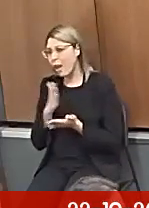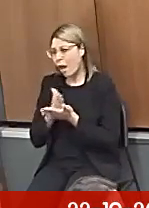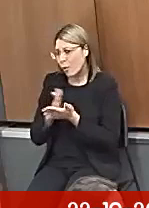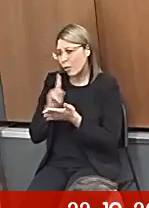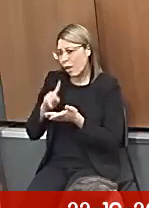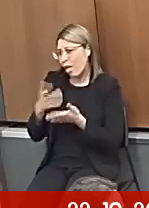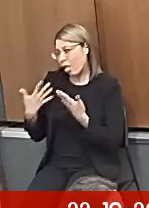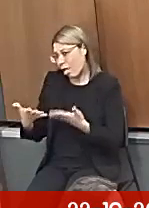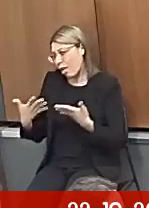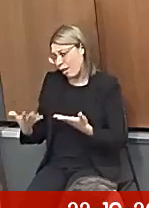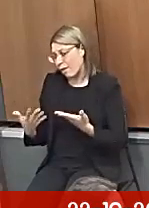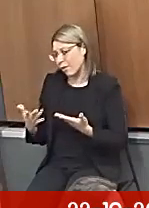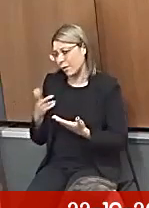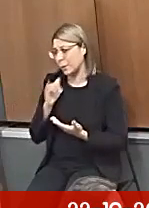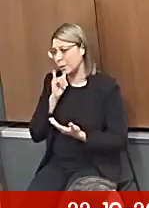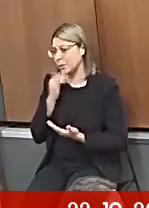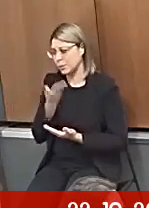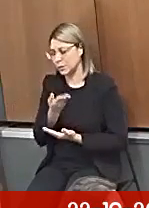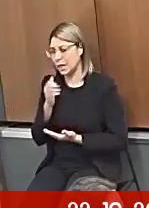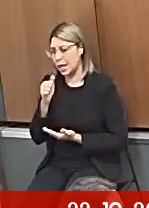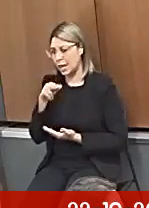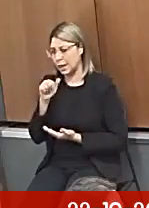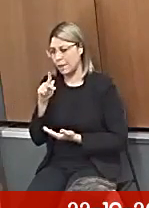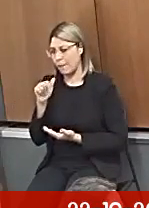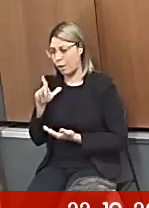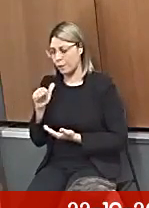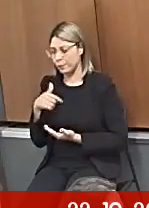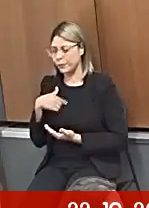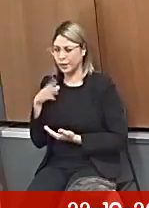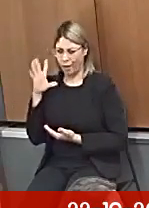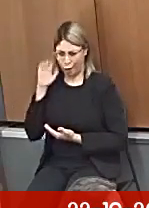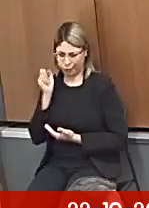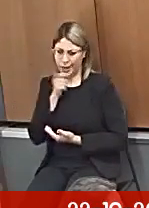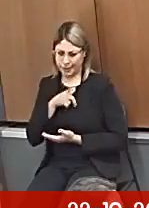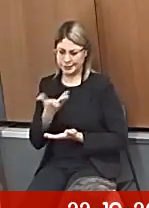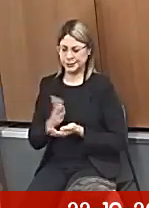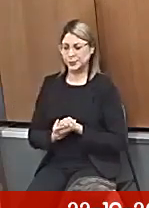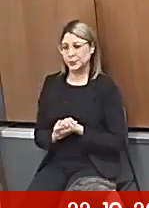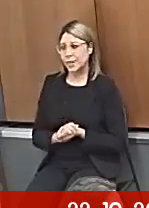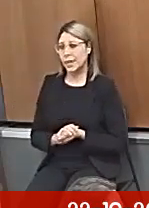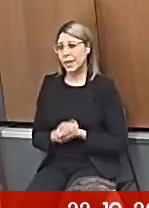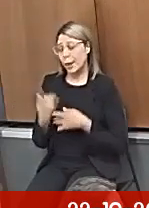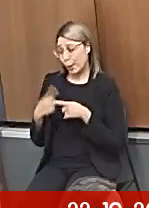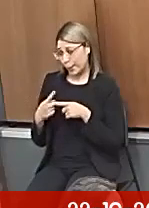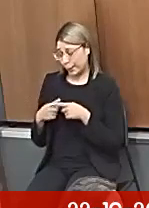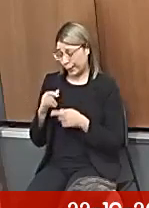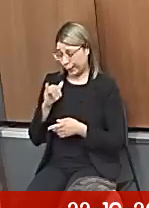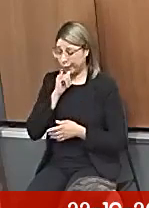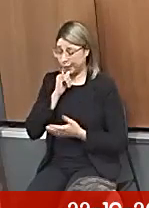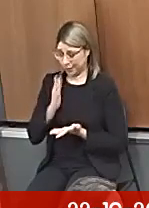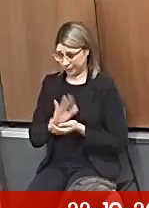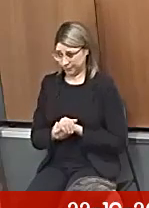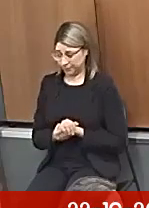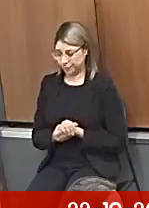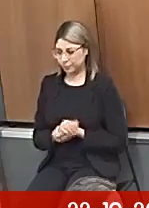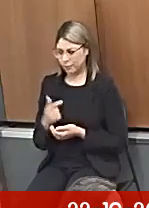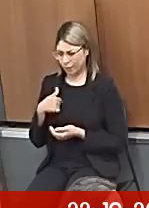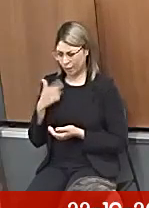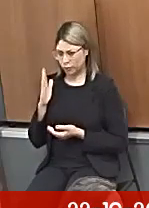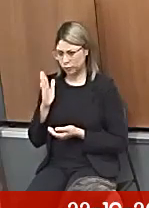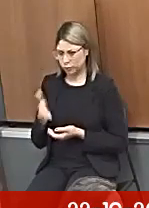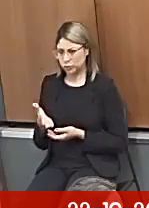brandos, como o caso da Ana Paula. O que eu acho mais engraçado nessa história toda é que, se você abrir... eu